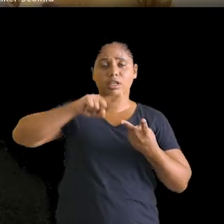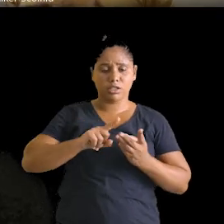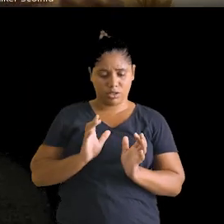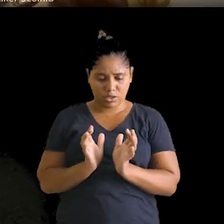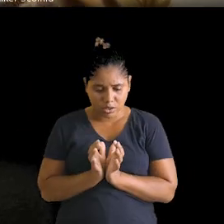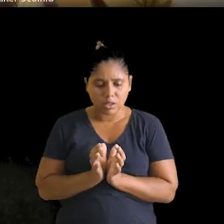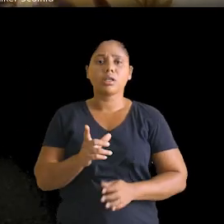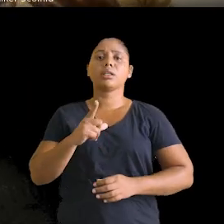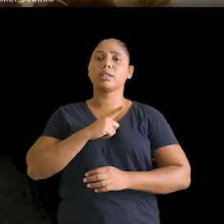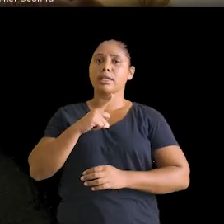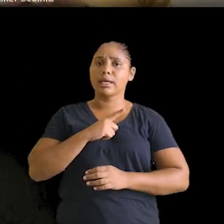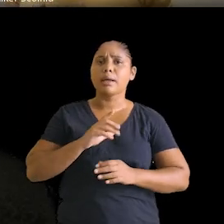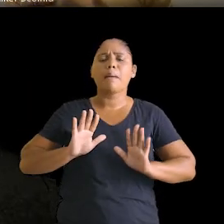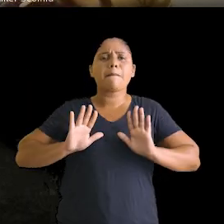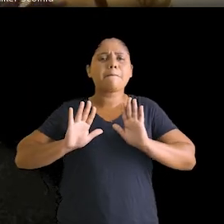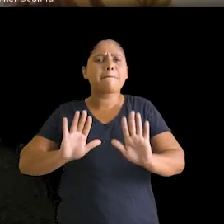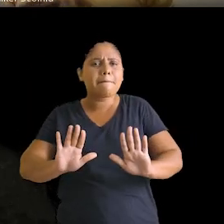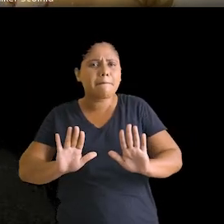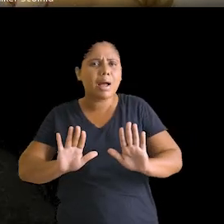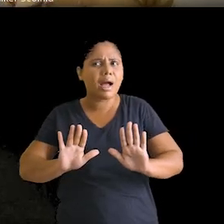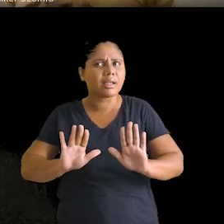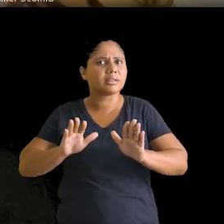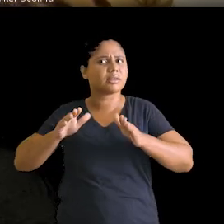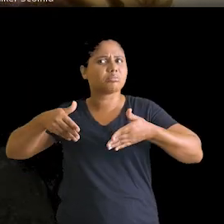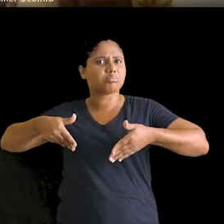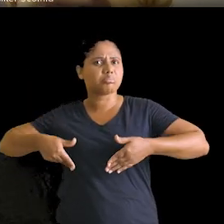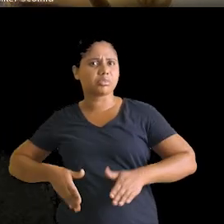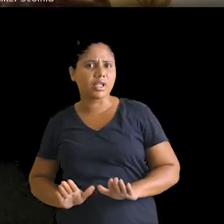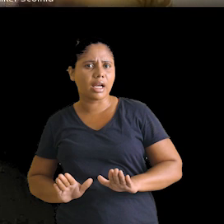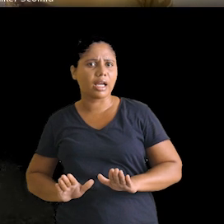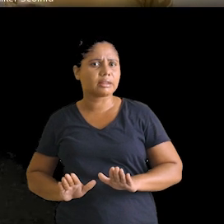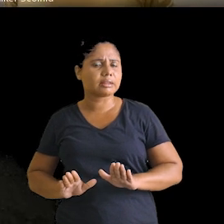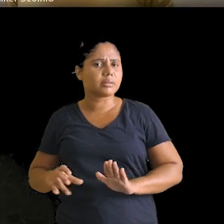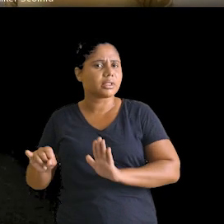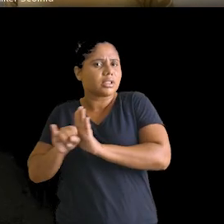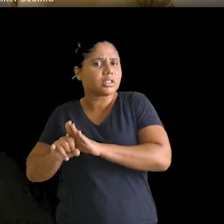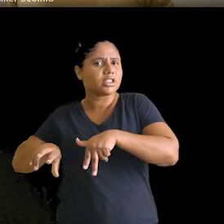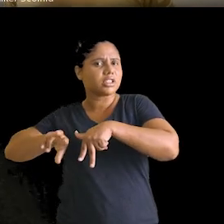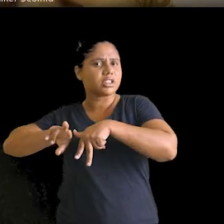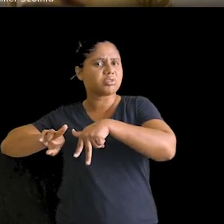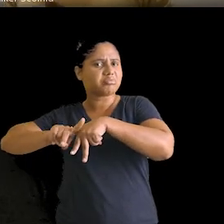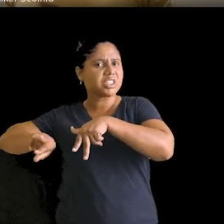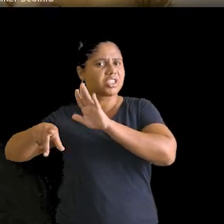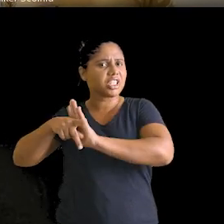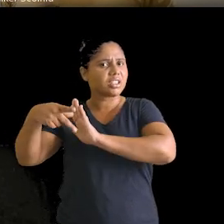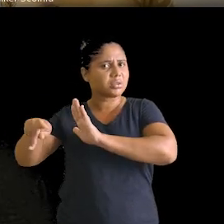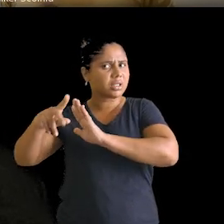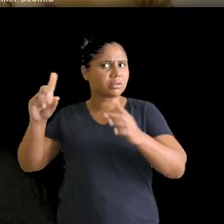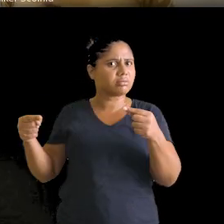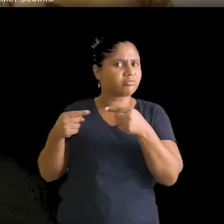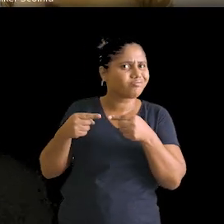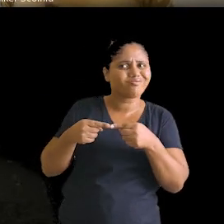reconhece com aquelas gônadas que foram atribuídas ao seu nascimento, se reconhece pelo sexo oposto, que nesse caso, homens